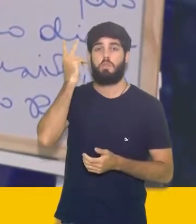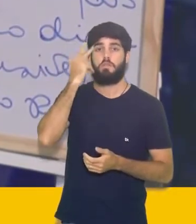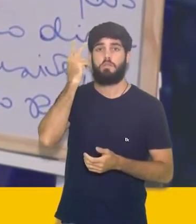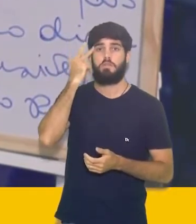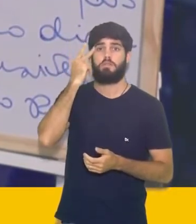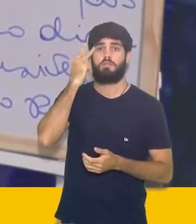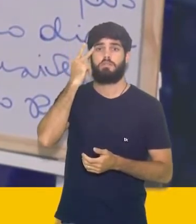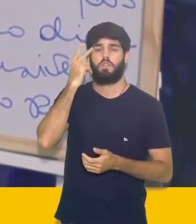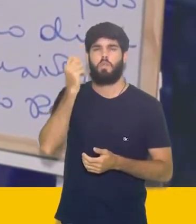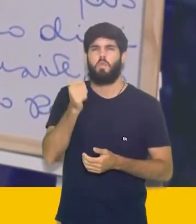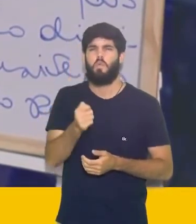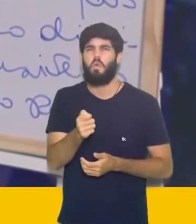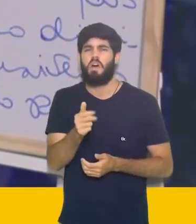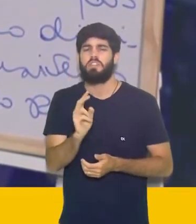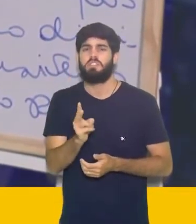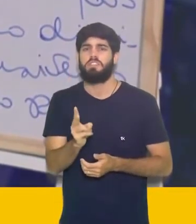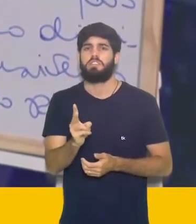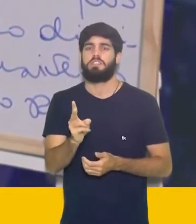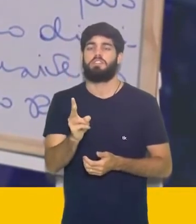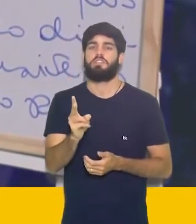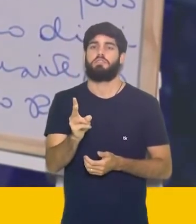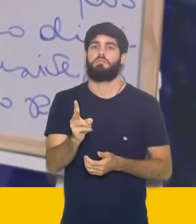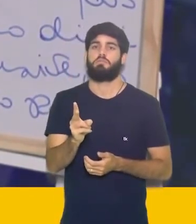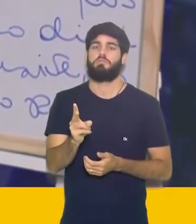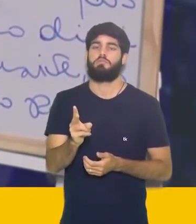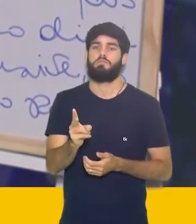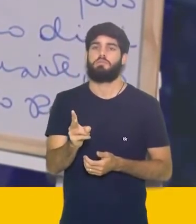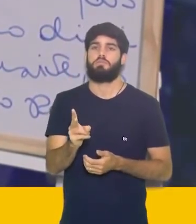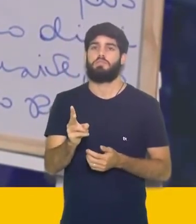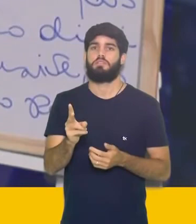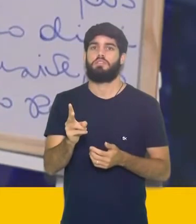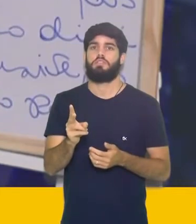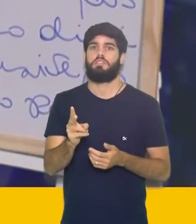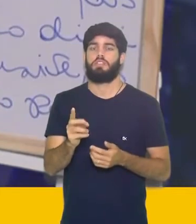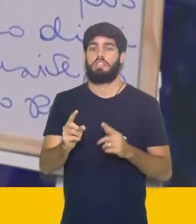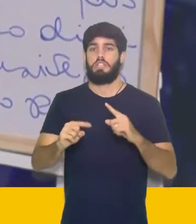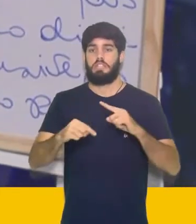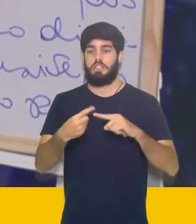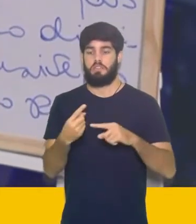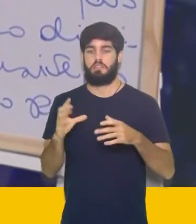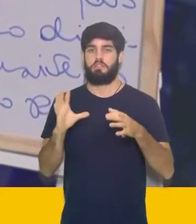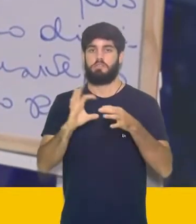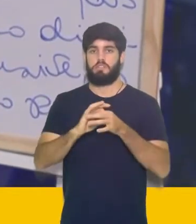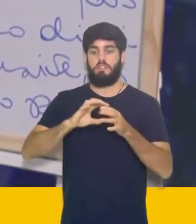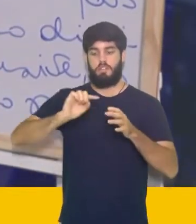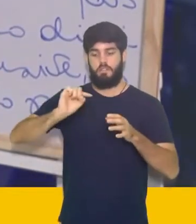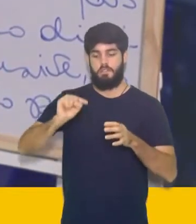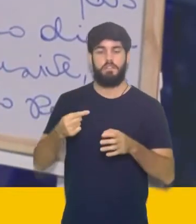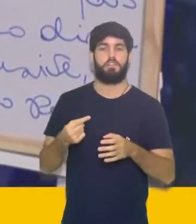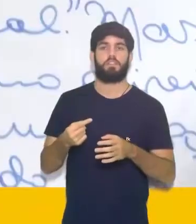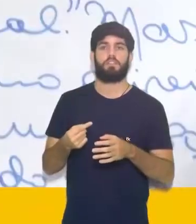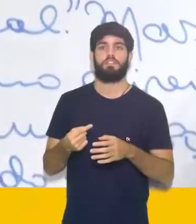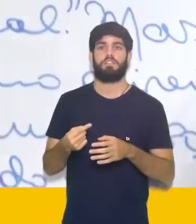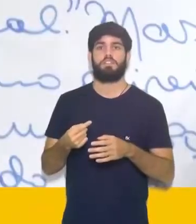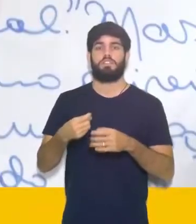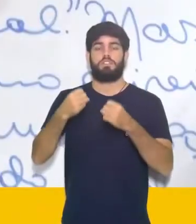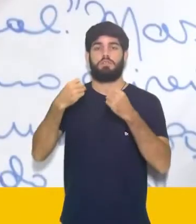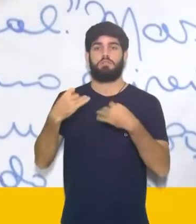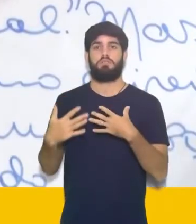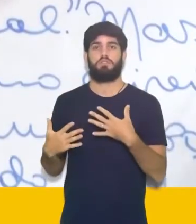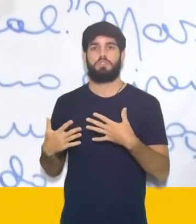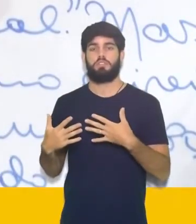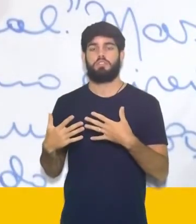Geralmente, quase que sempre, depois da conexão, virgule. Porque essa vírgula diz